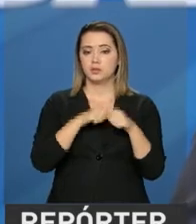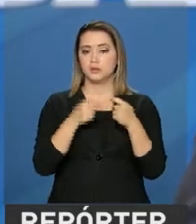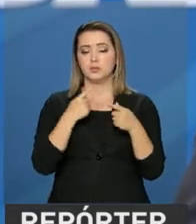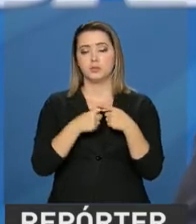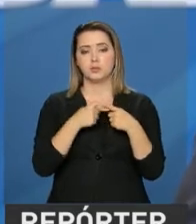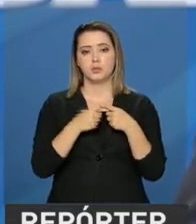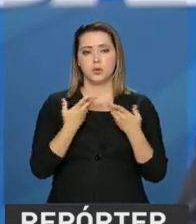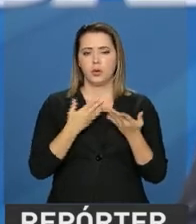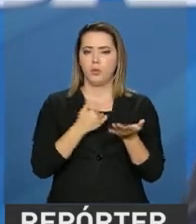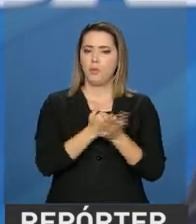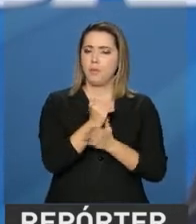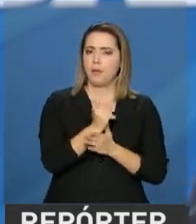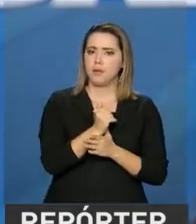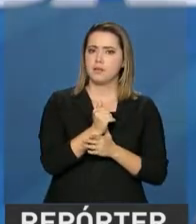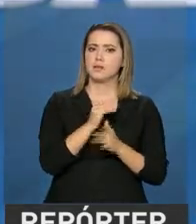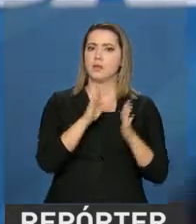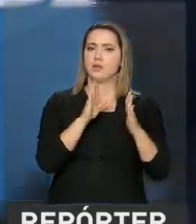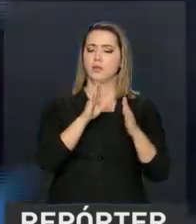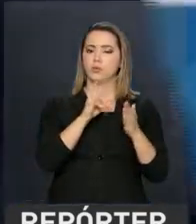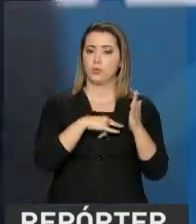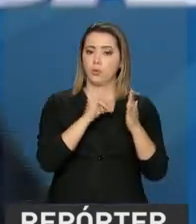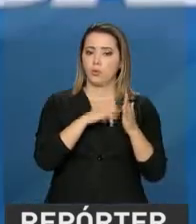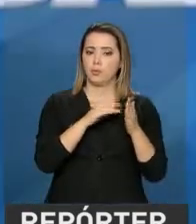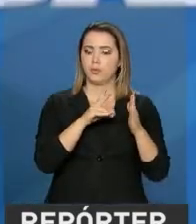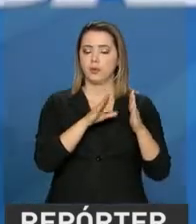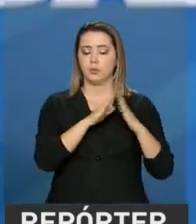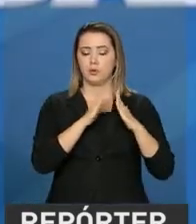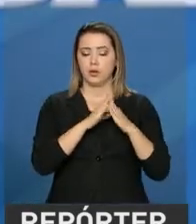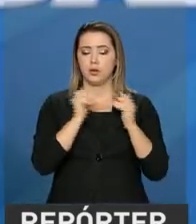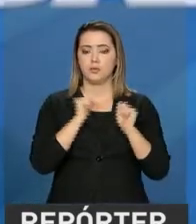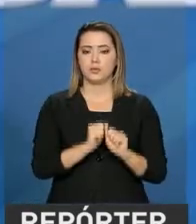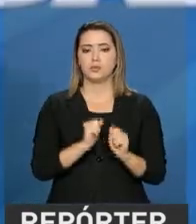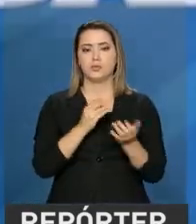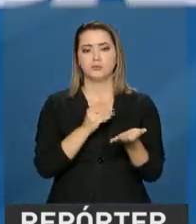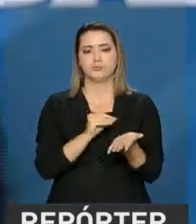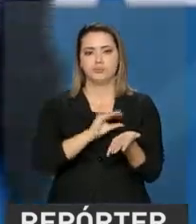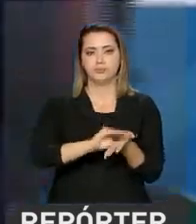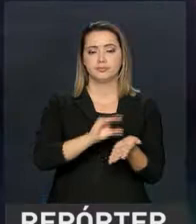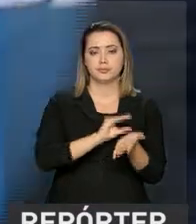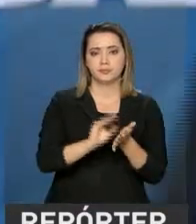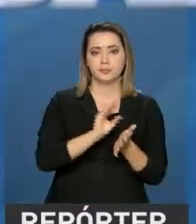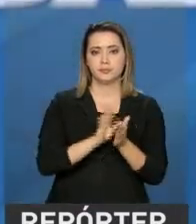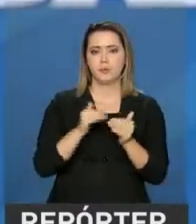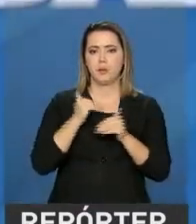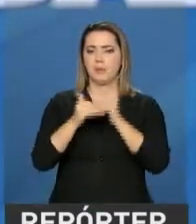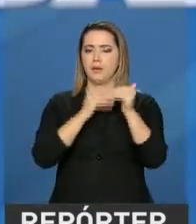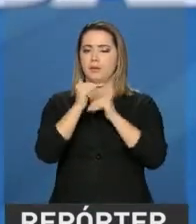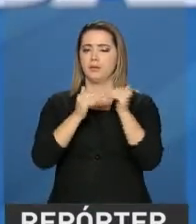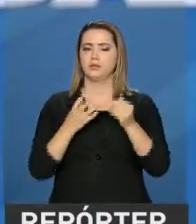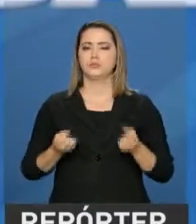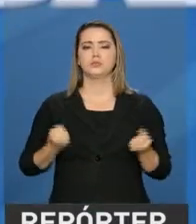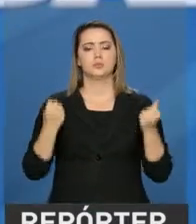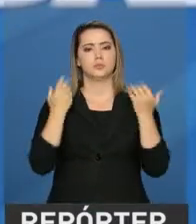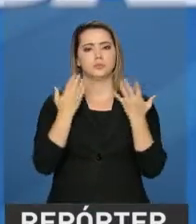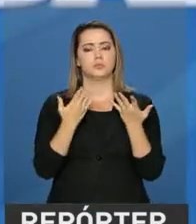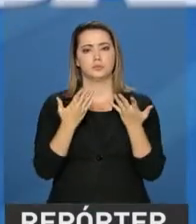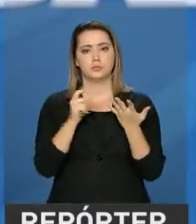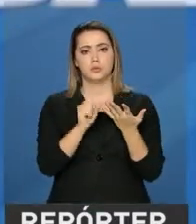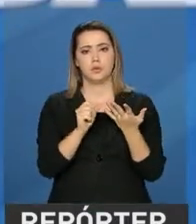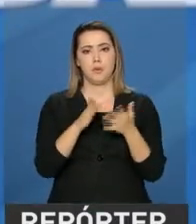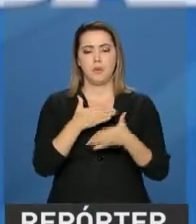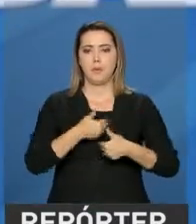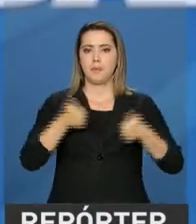a partir da regularização da propriedade as pessoas vão poder investir nas suas áreas e aumentar a produção e melhorar